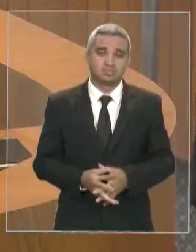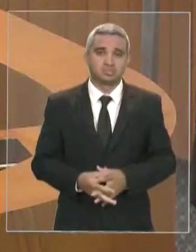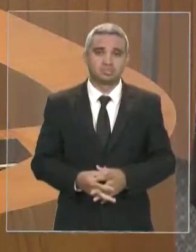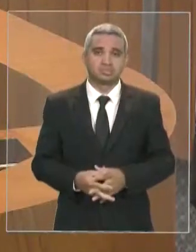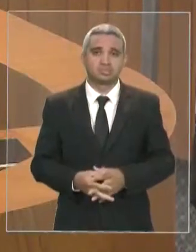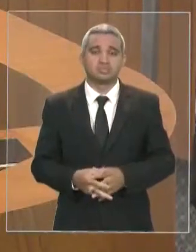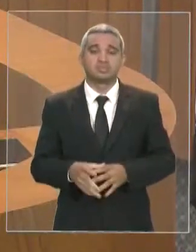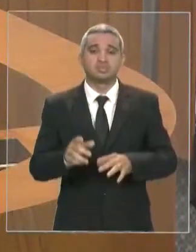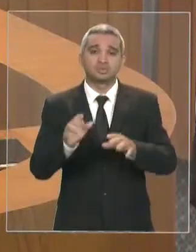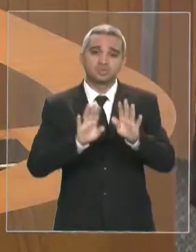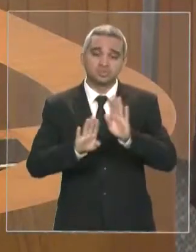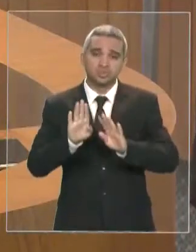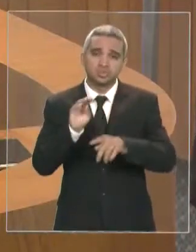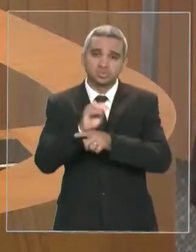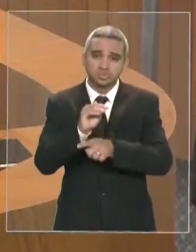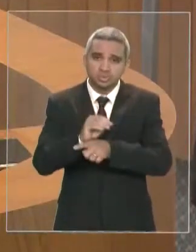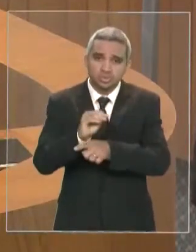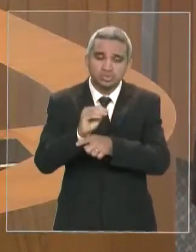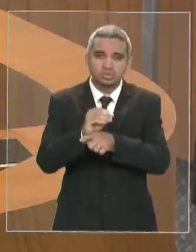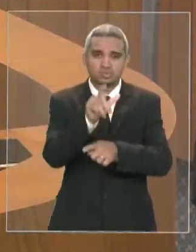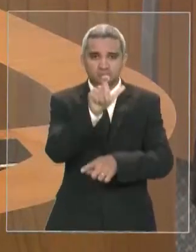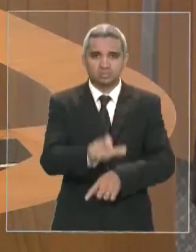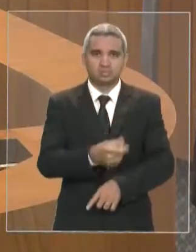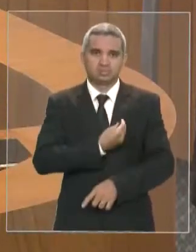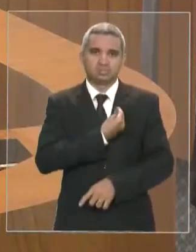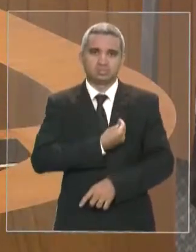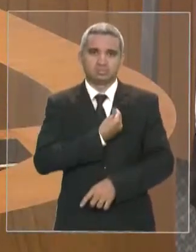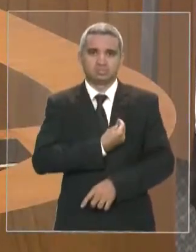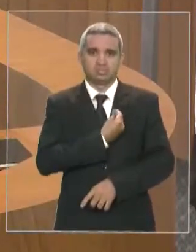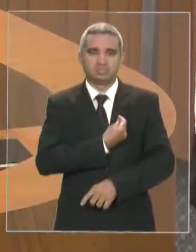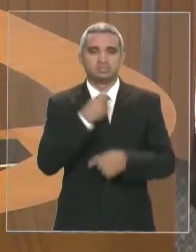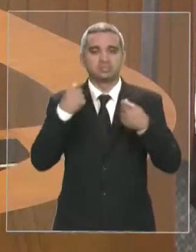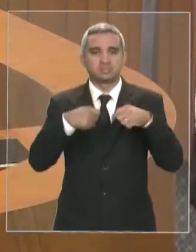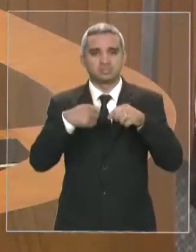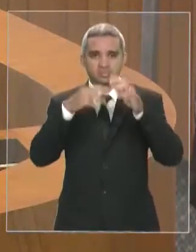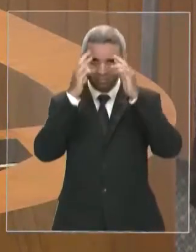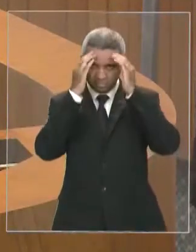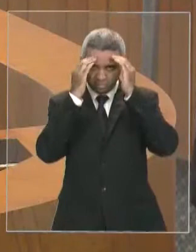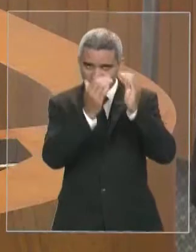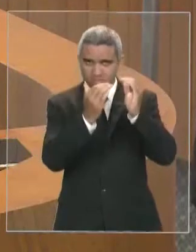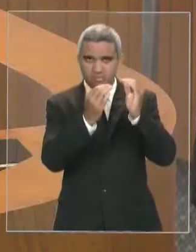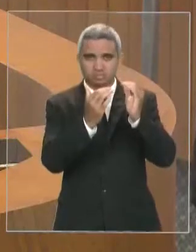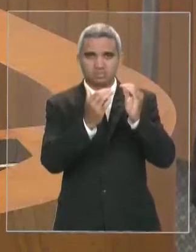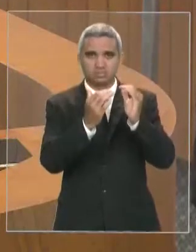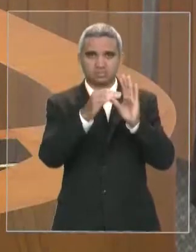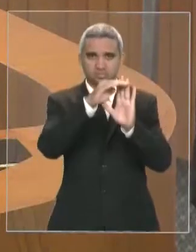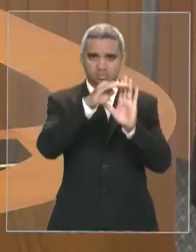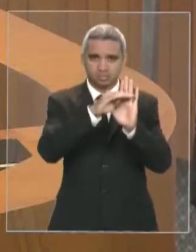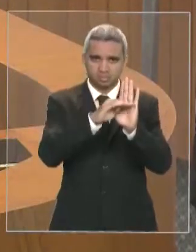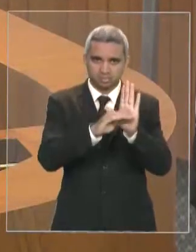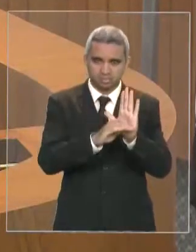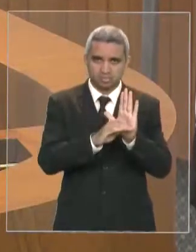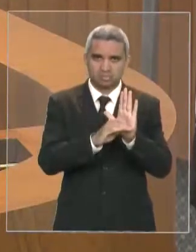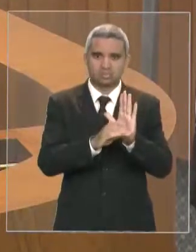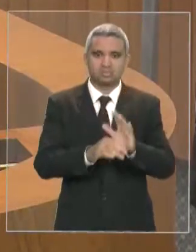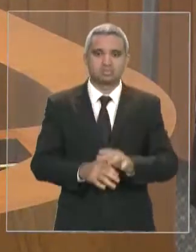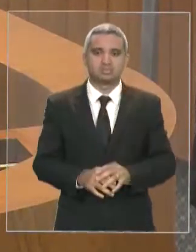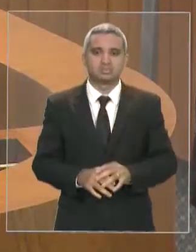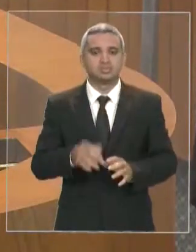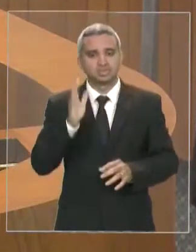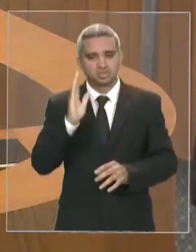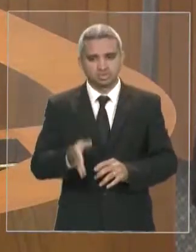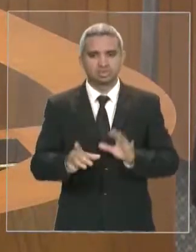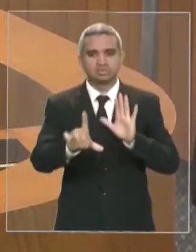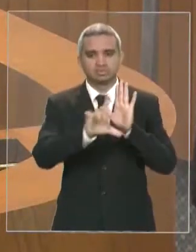pelo cuidado com a vida da pessoa, é preciso que se respeite esses procedimentos. Isso, evidentemente, já está na lei,